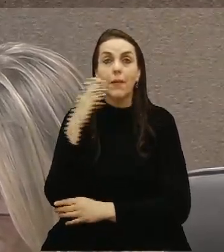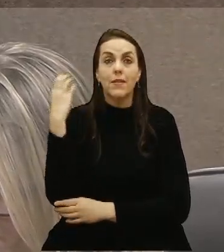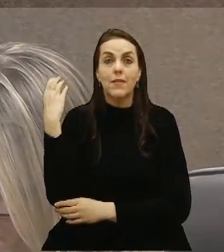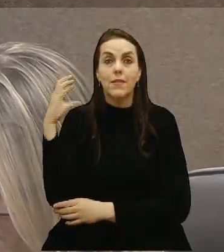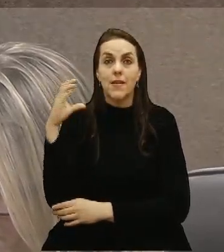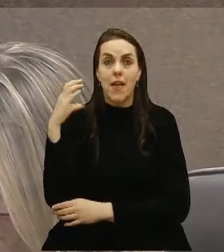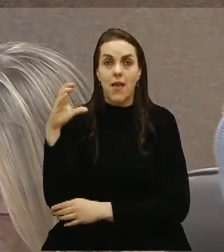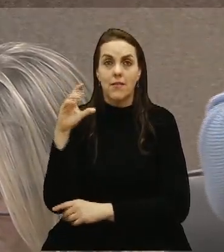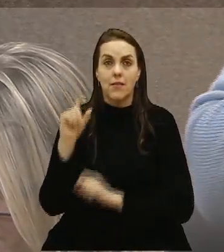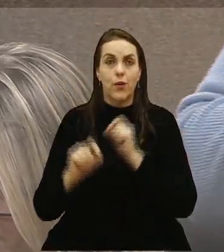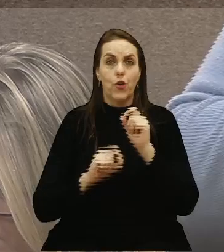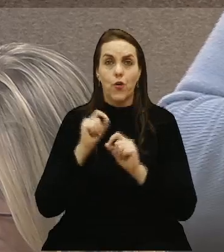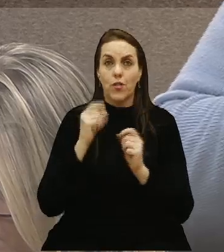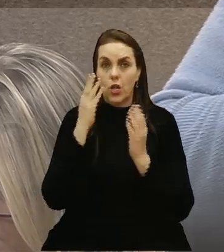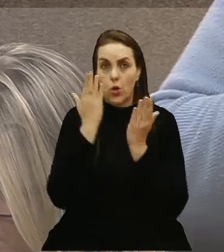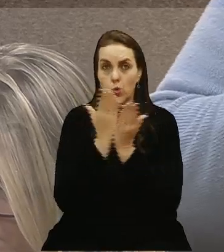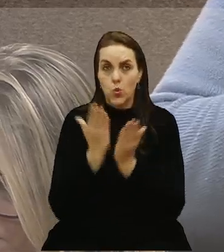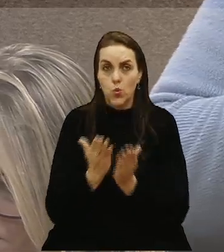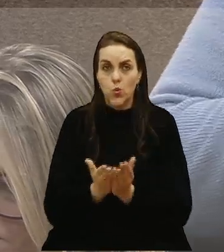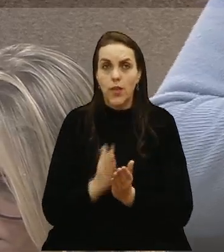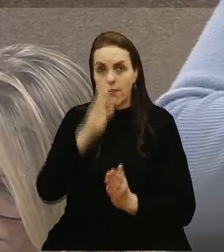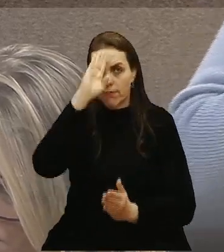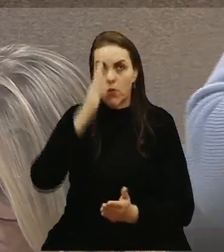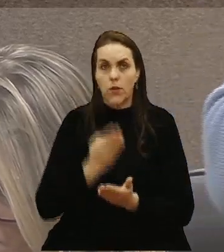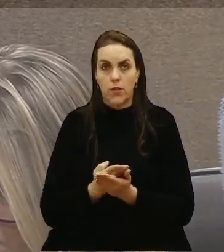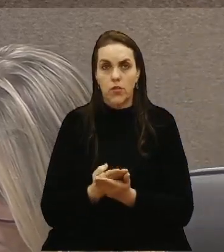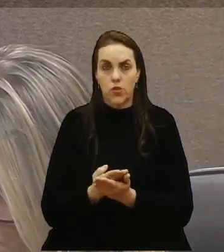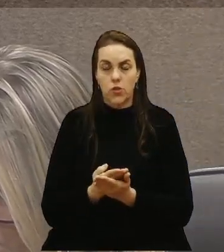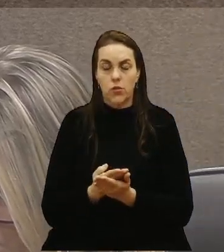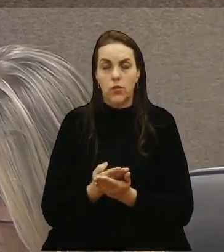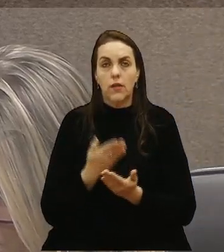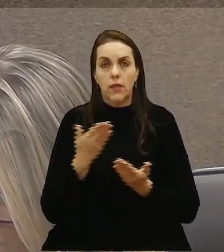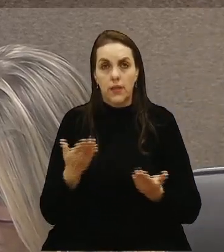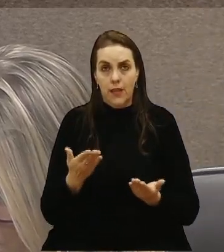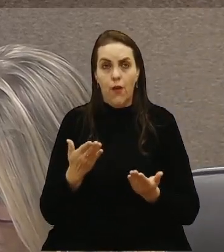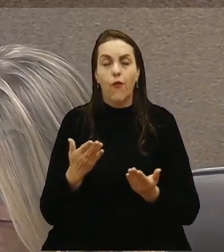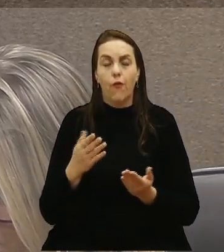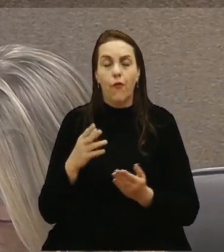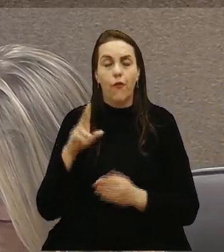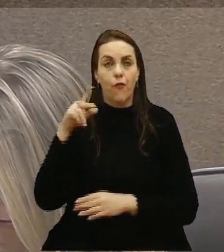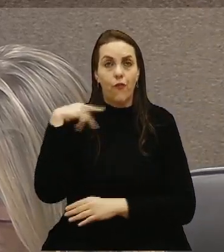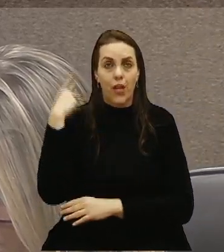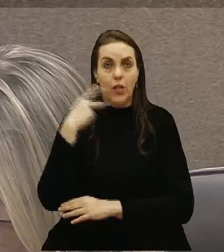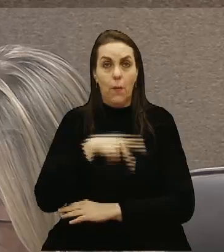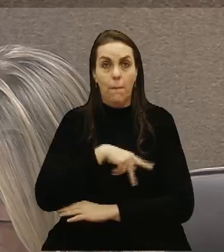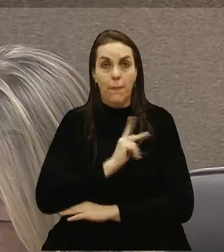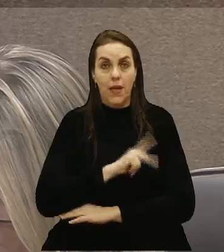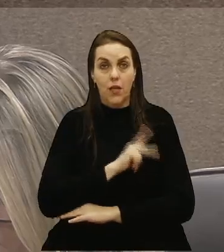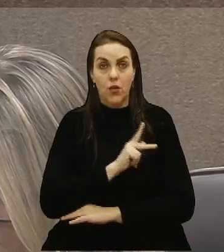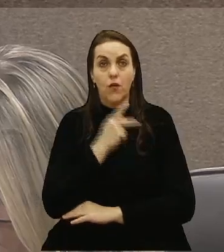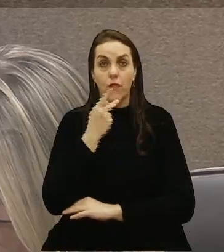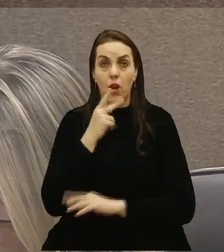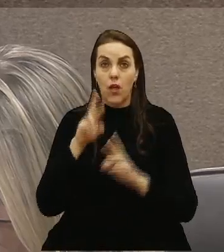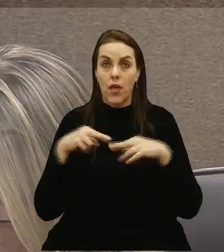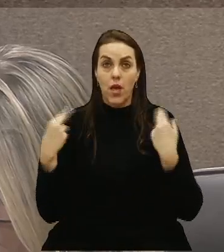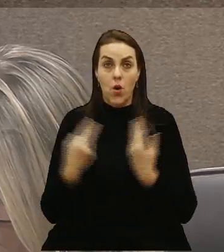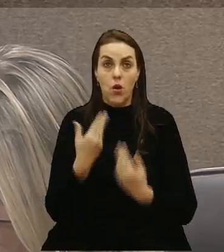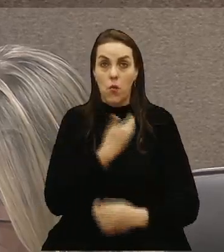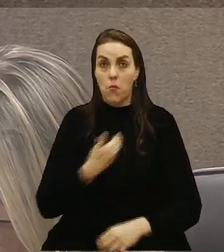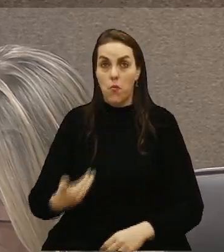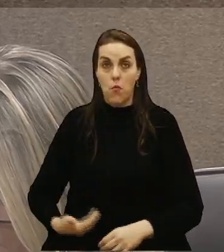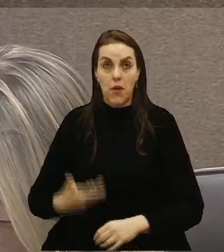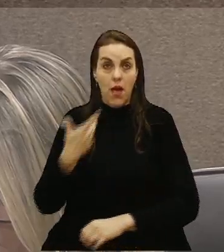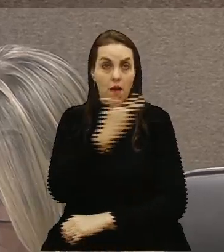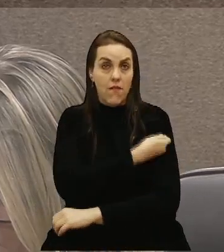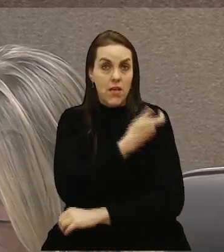nome daquilo que eu estudei e acreditei. Tanto é que o vereador Pedro Rodrigues me sugeriu fazer uma audiência pública sobre as vacinas, eu fiz.